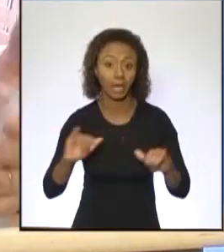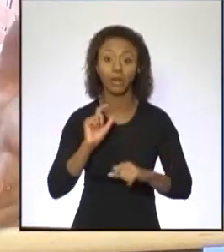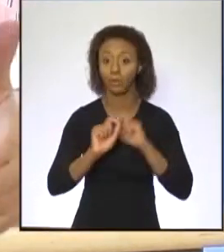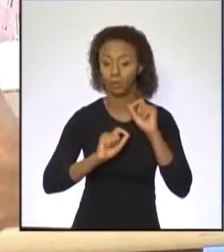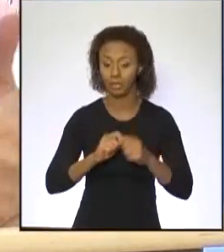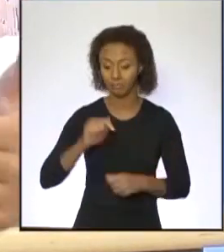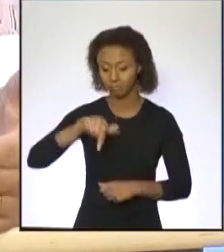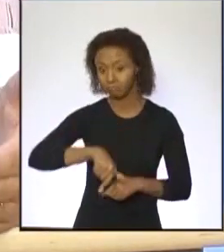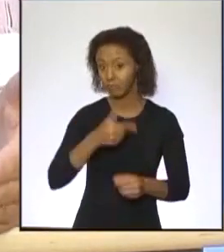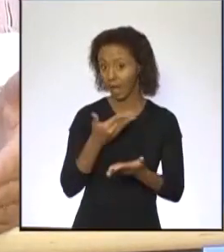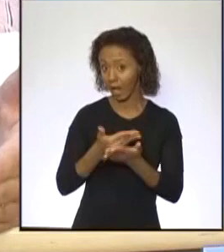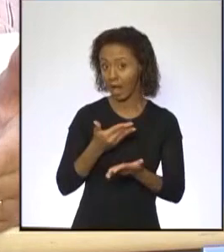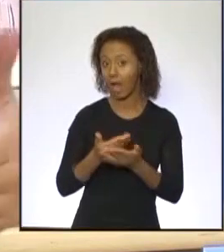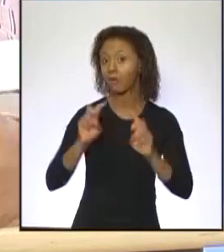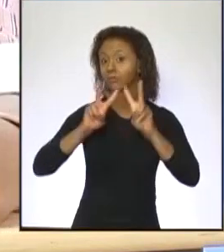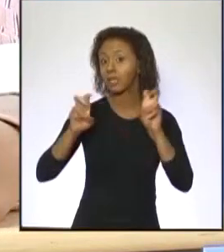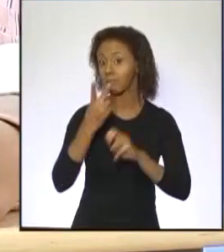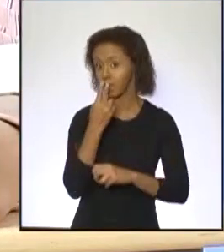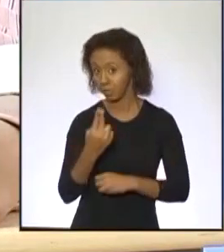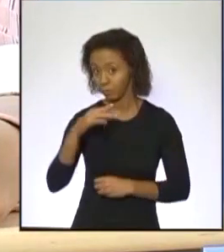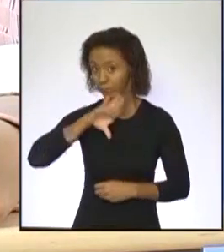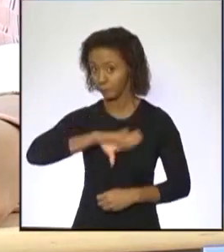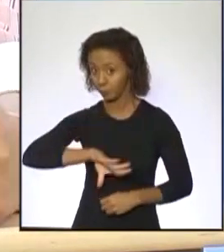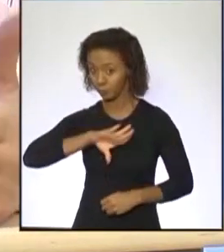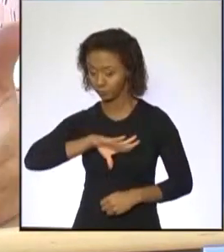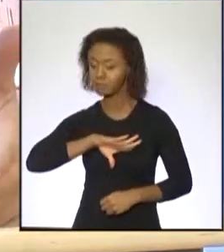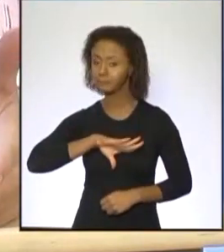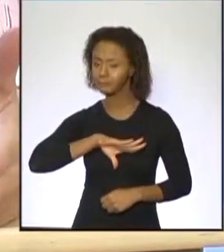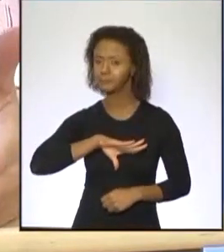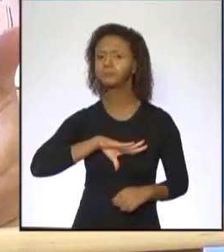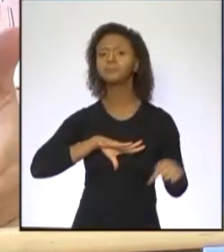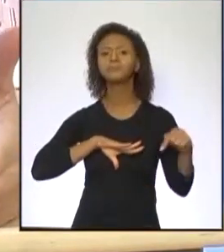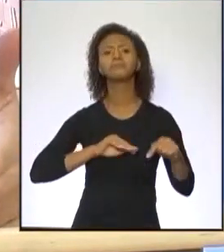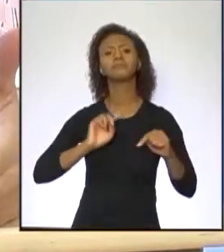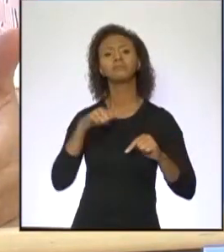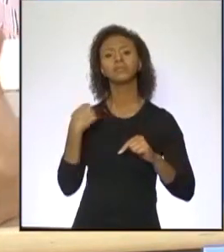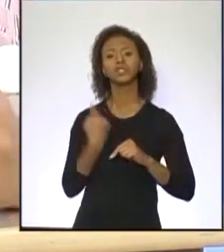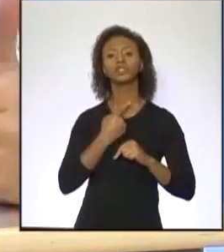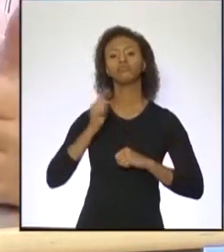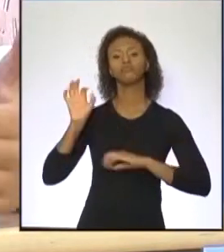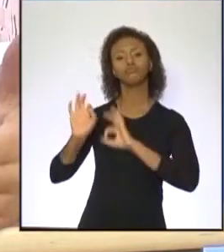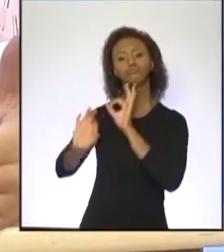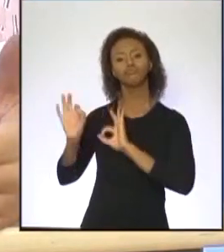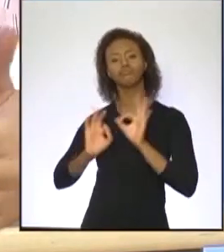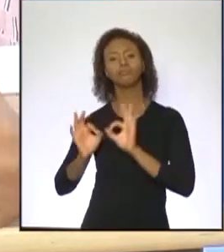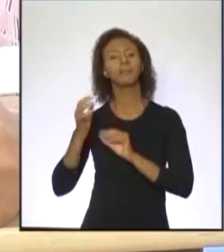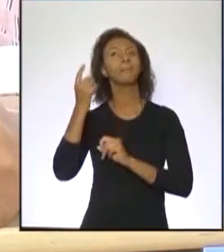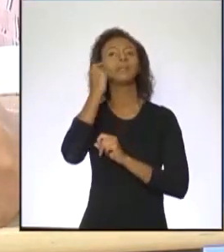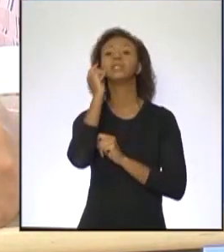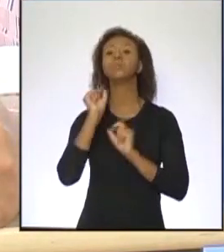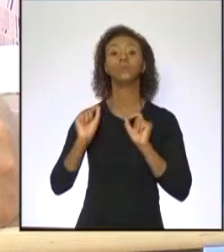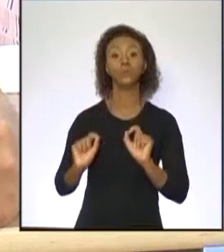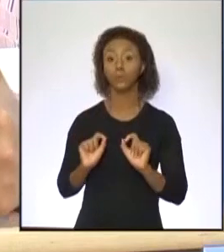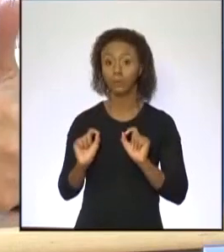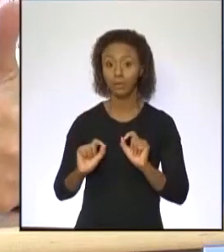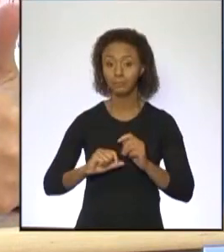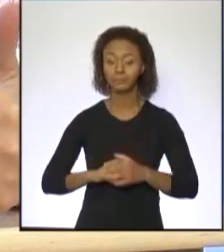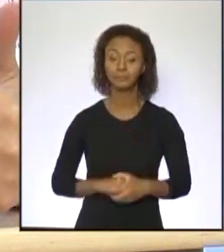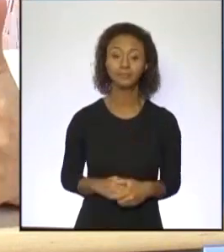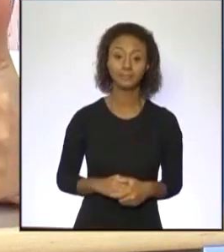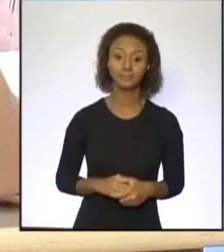esta videoaula de língua portuguesa, ela foi elaborada, tá, pensando